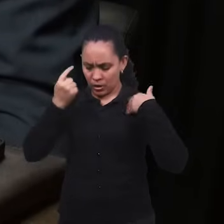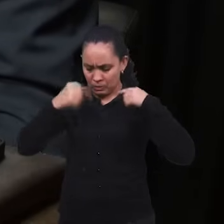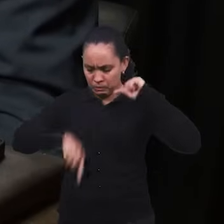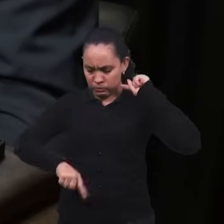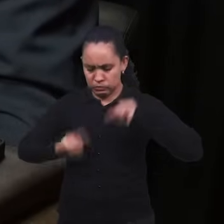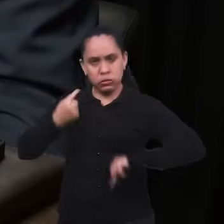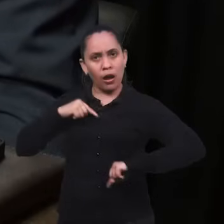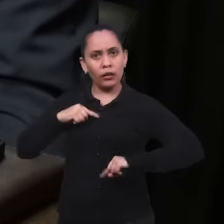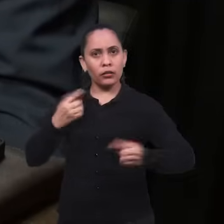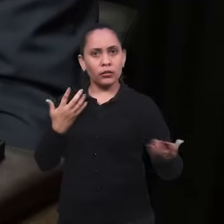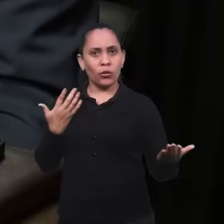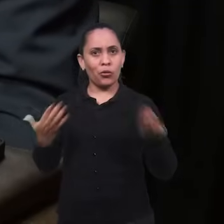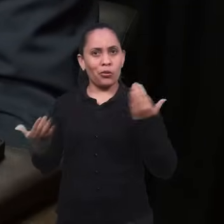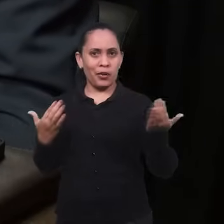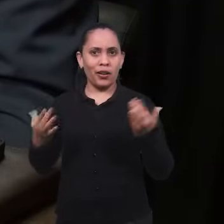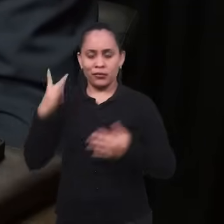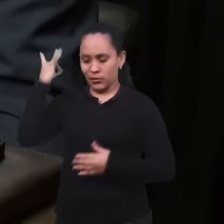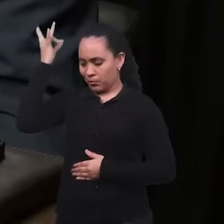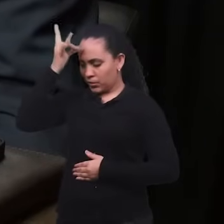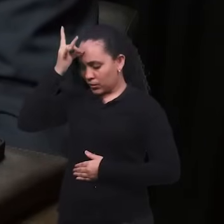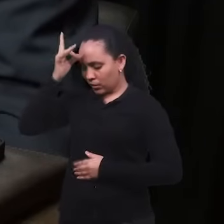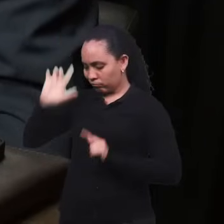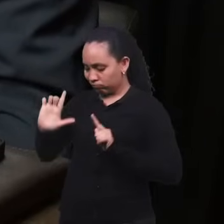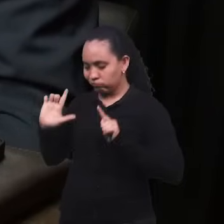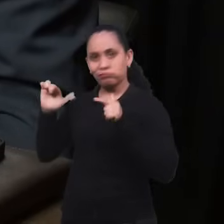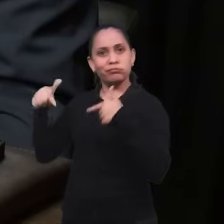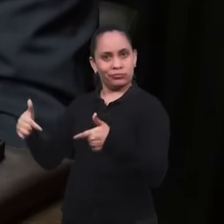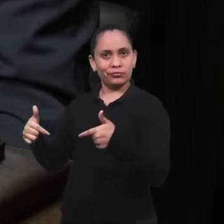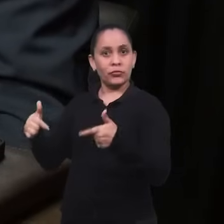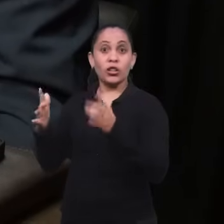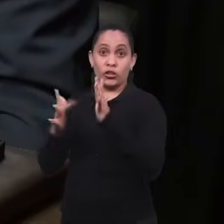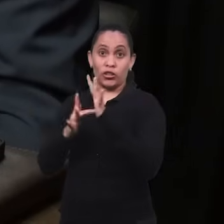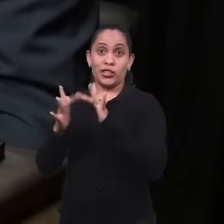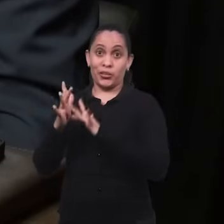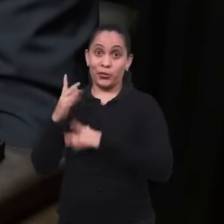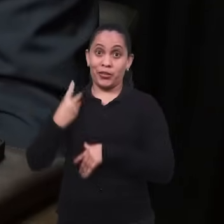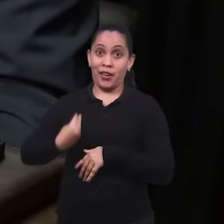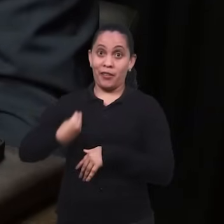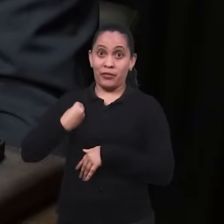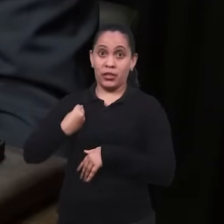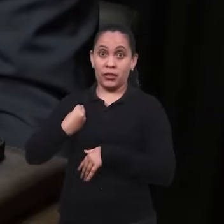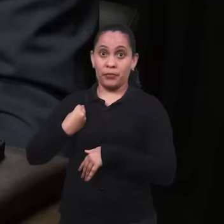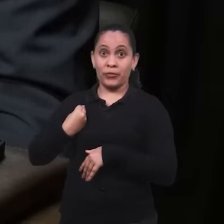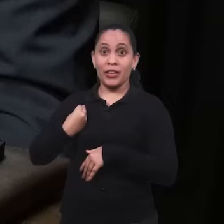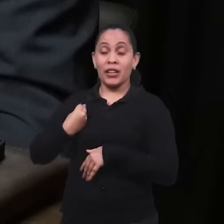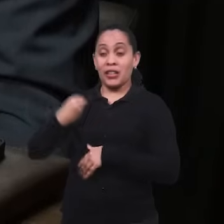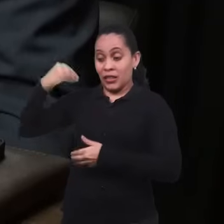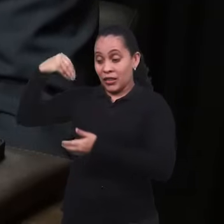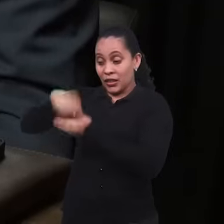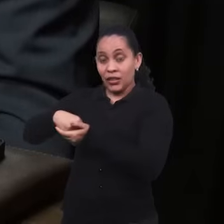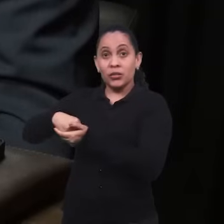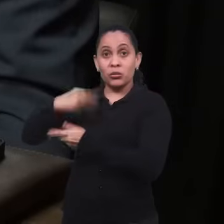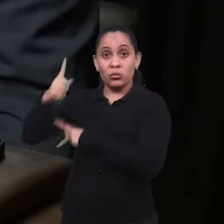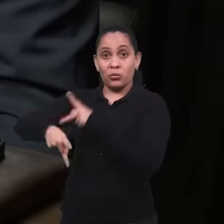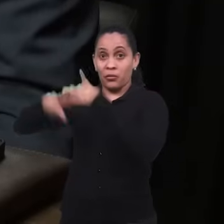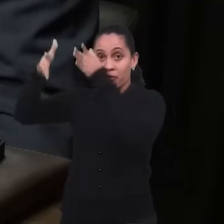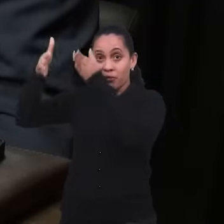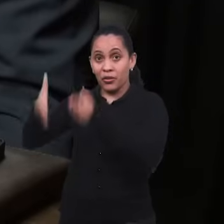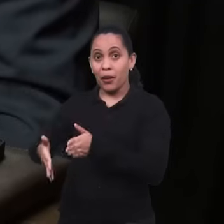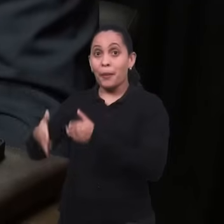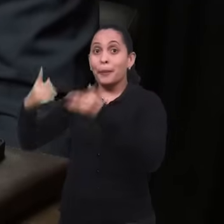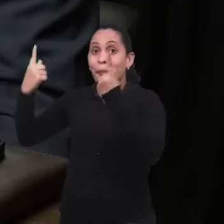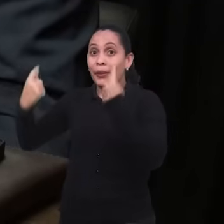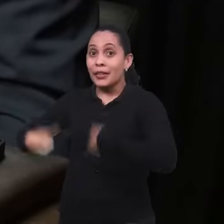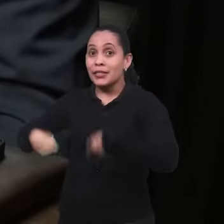corpo morto, ele vive eternamente, ele é a vida, eu sou o caminho, a verdade e a vida. Né? Então, dentro desse corpo, que é a